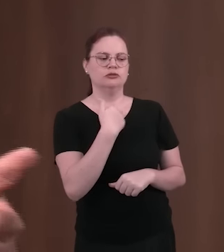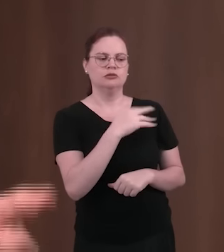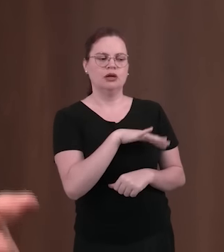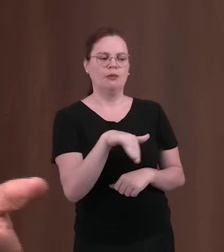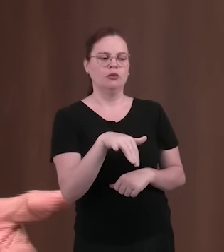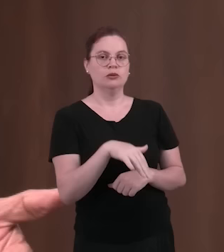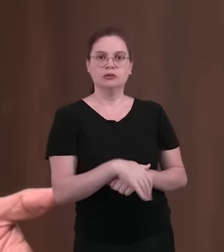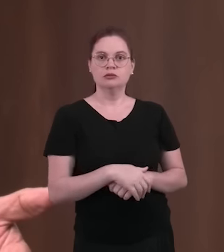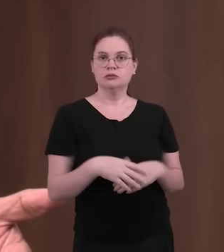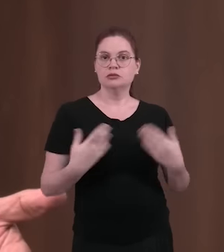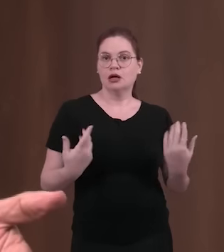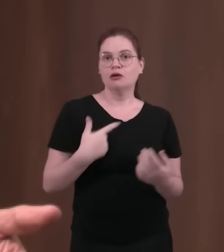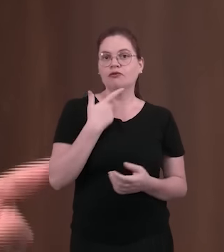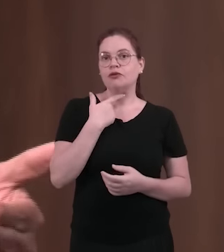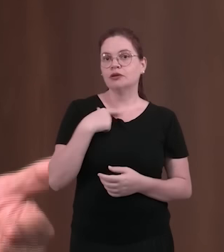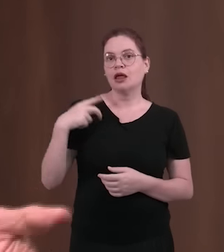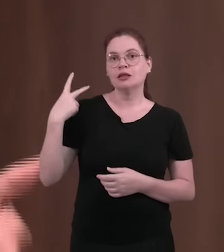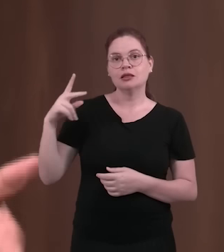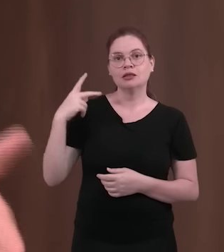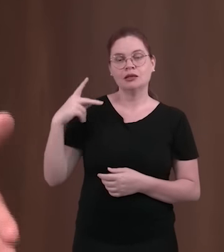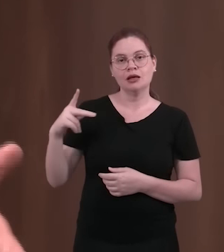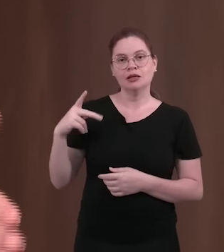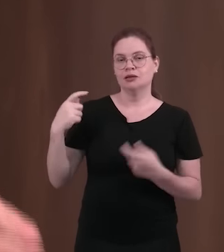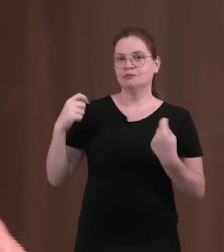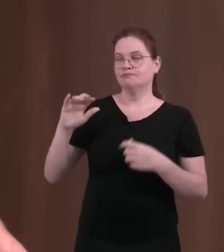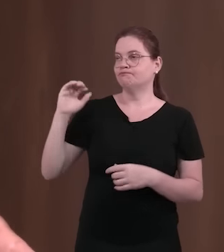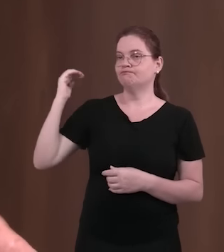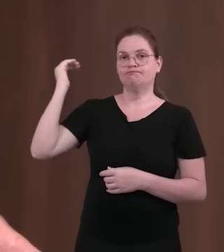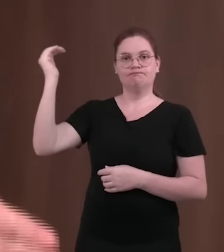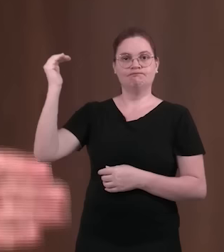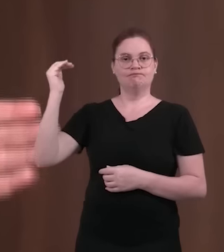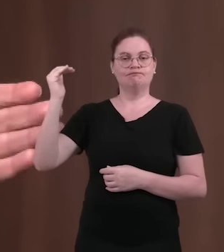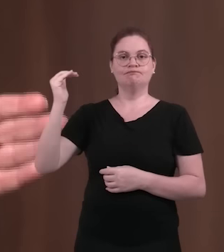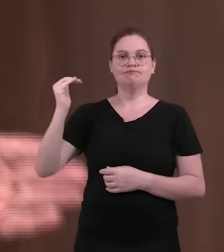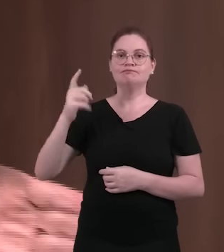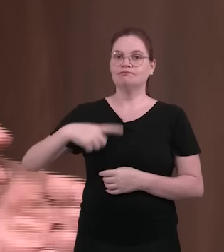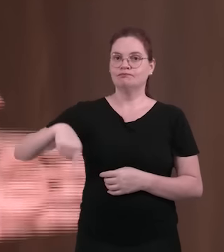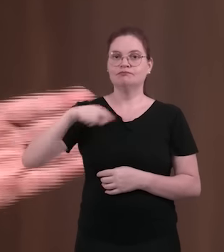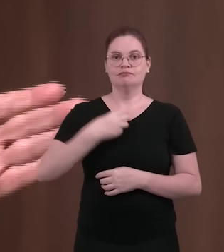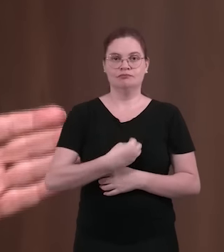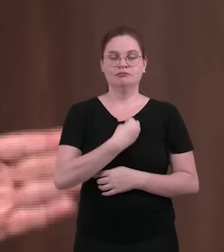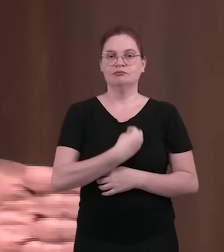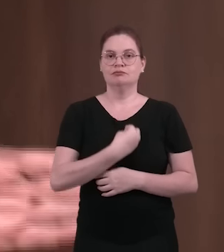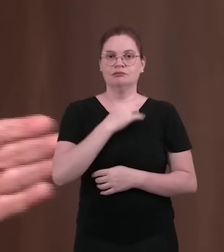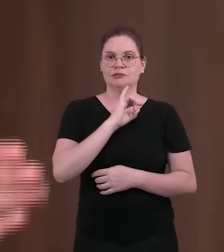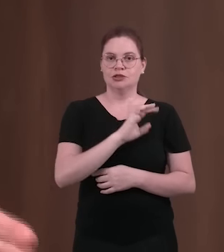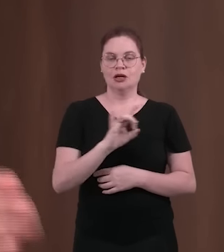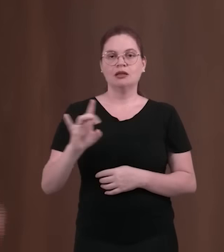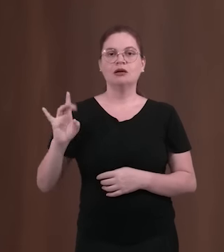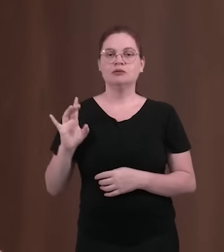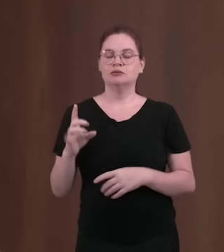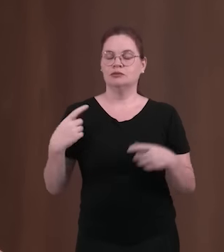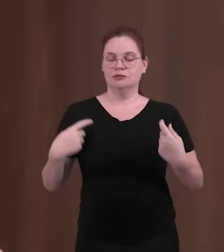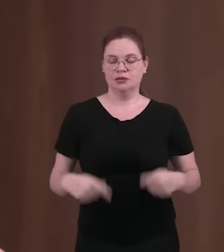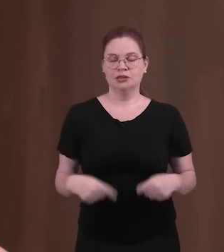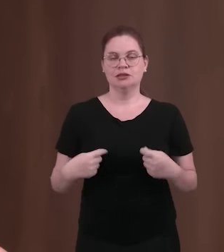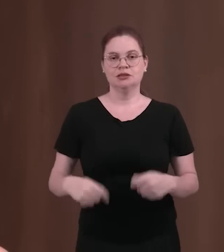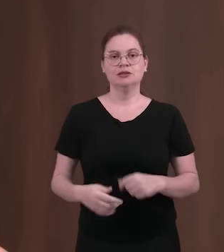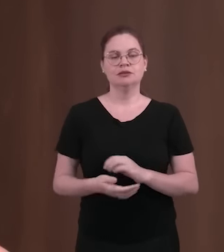Então, a vontade do Senhor, ela precisa ser soberana na vida de cada um de